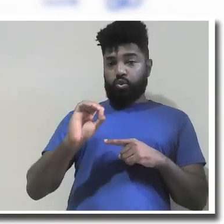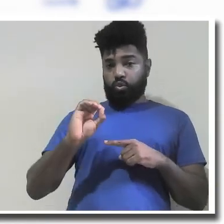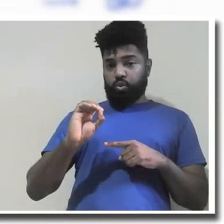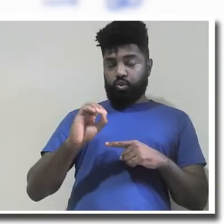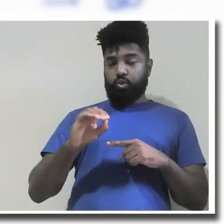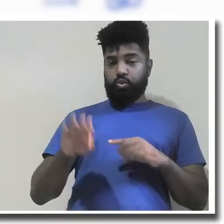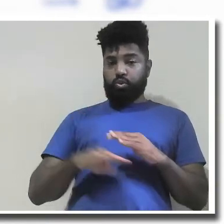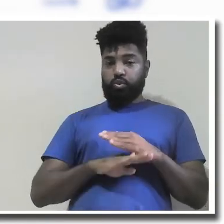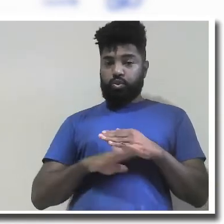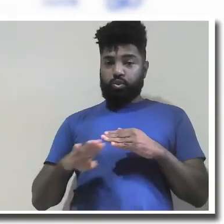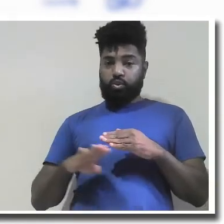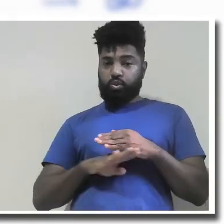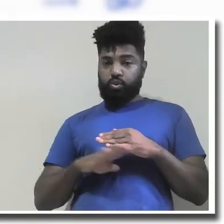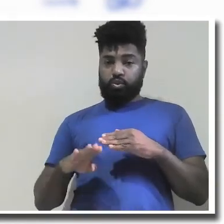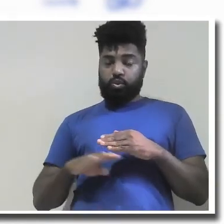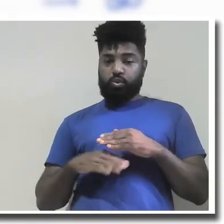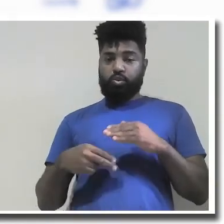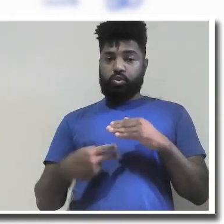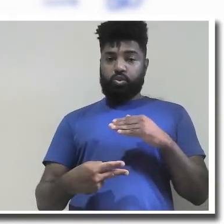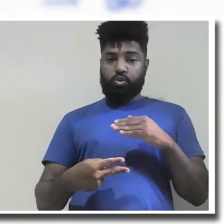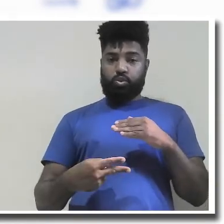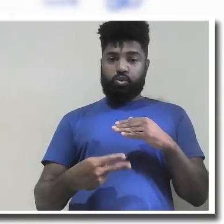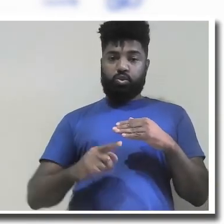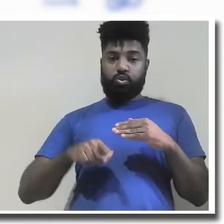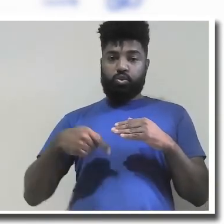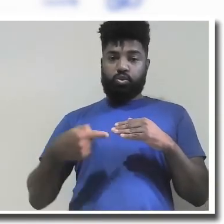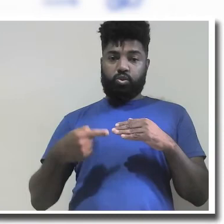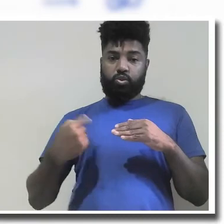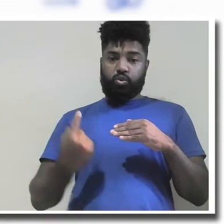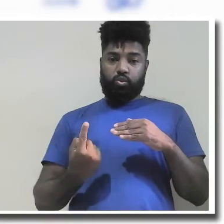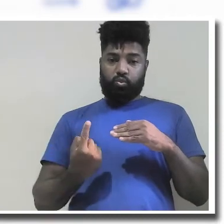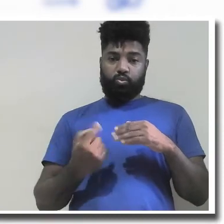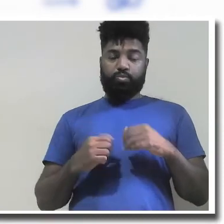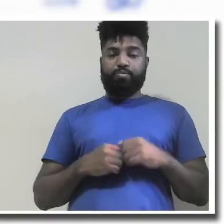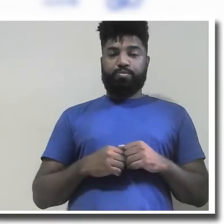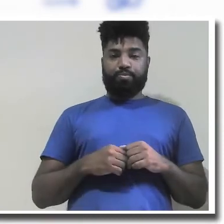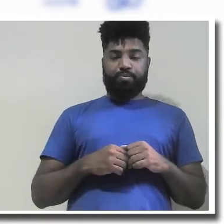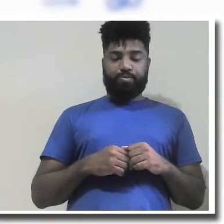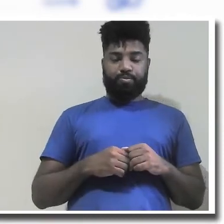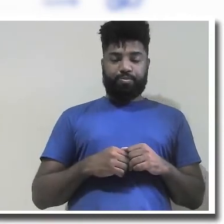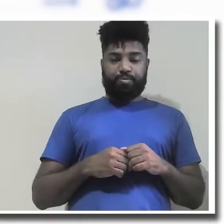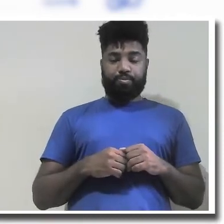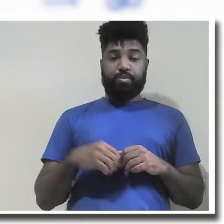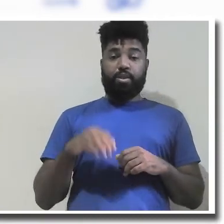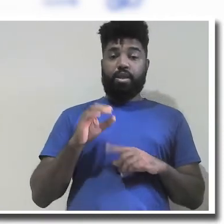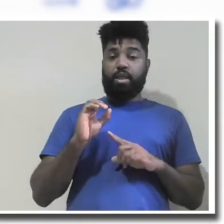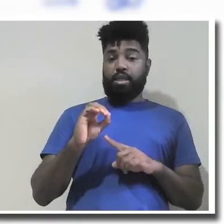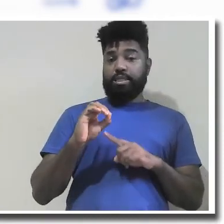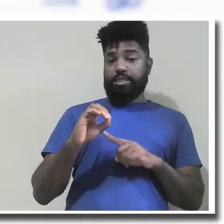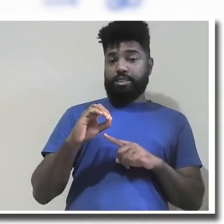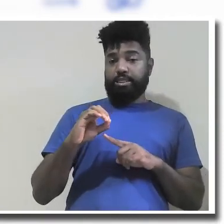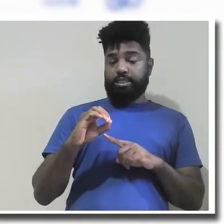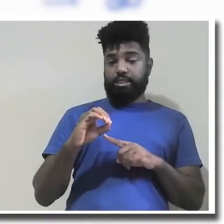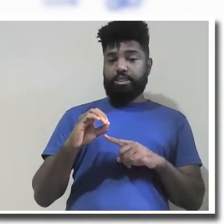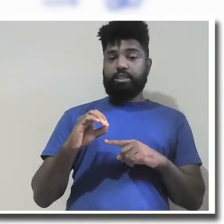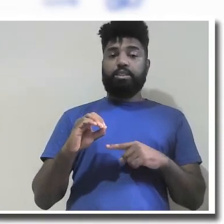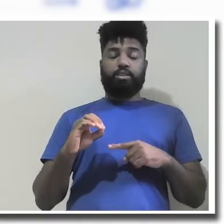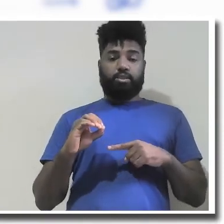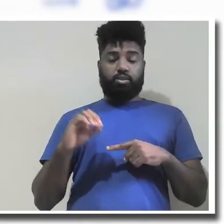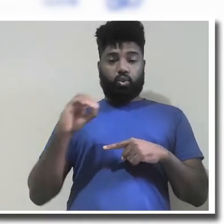sobre 2 elevado a 1. Esse 0 permanece no